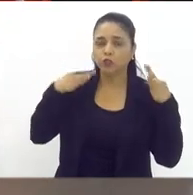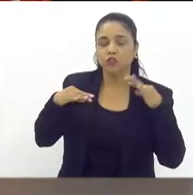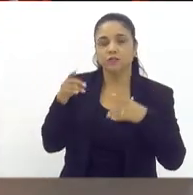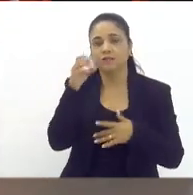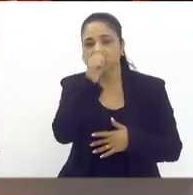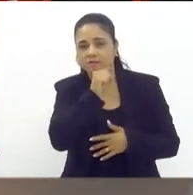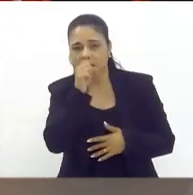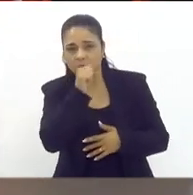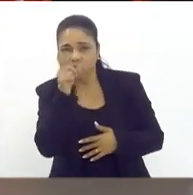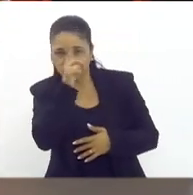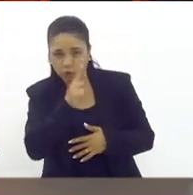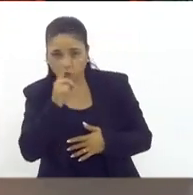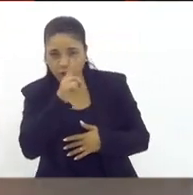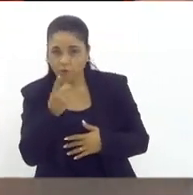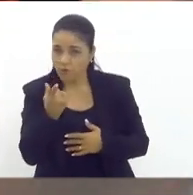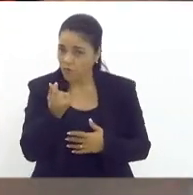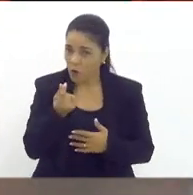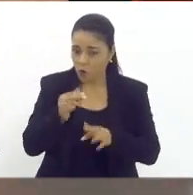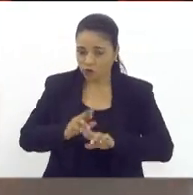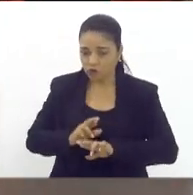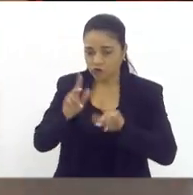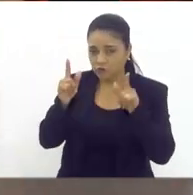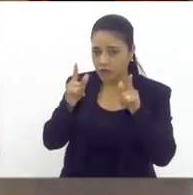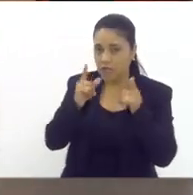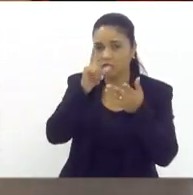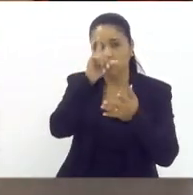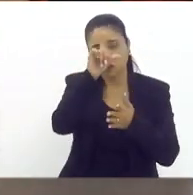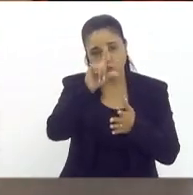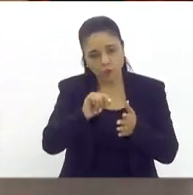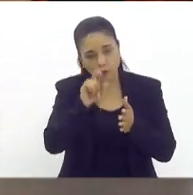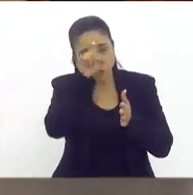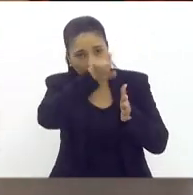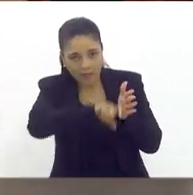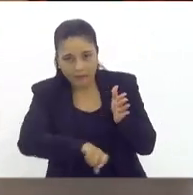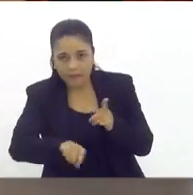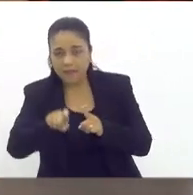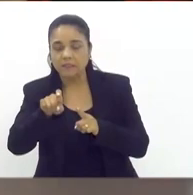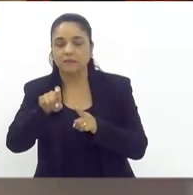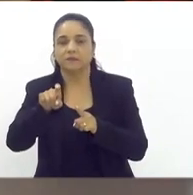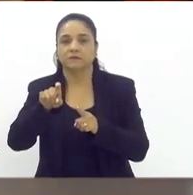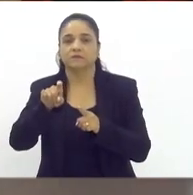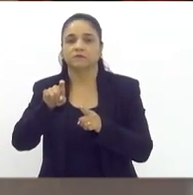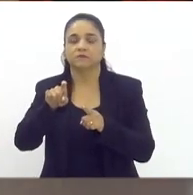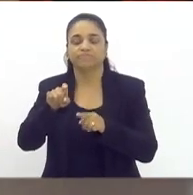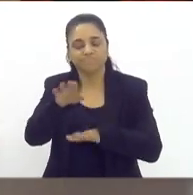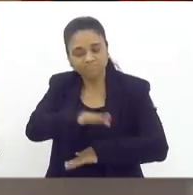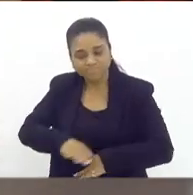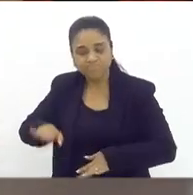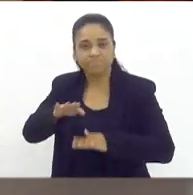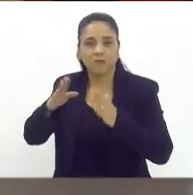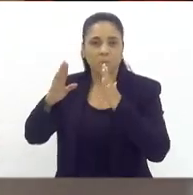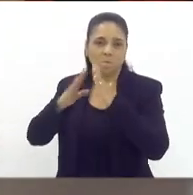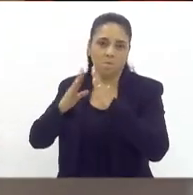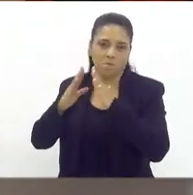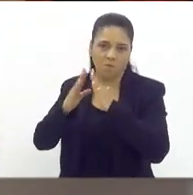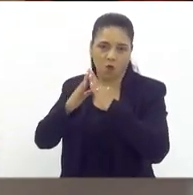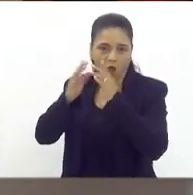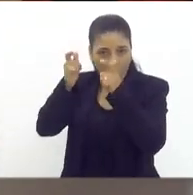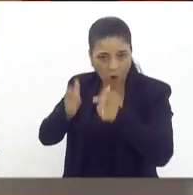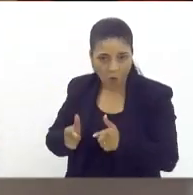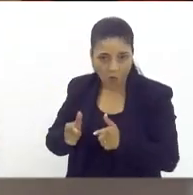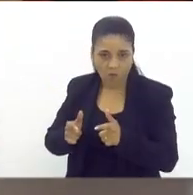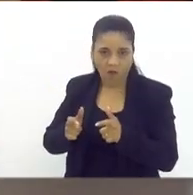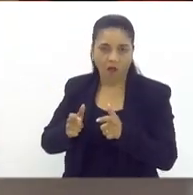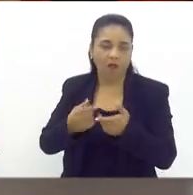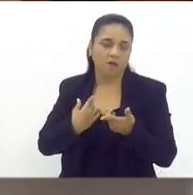ajudou amenizar um pouco a tarifa para os usuários permanentes né que moradores da região o fornecedores de